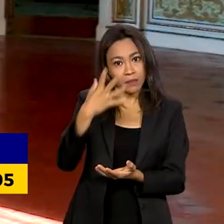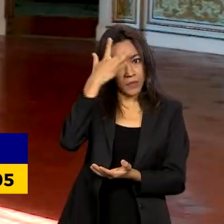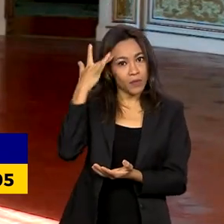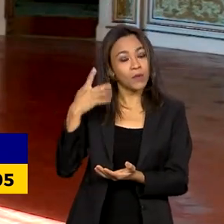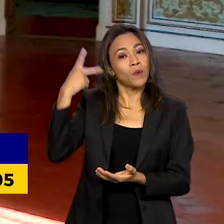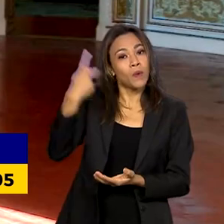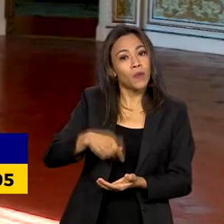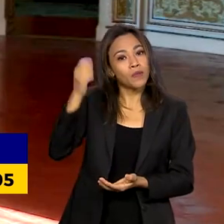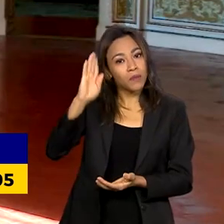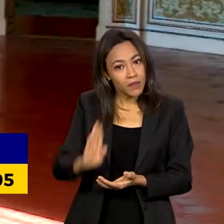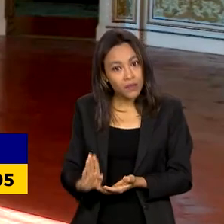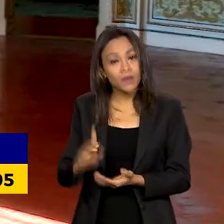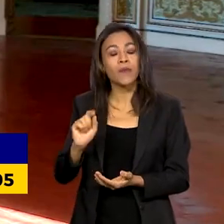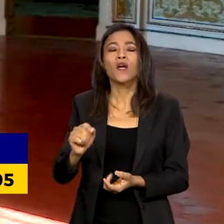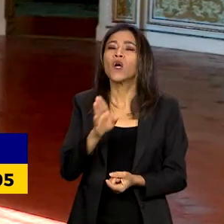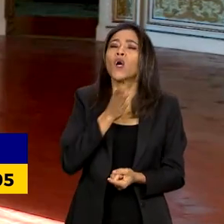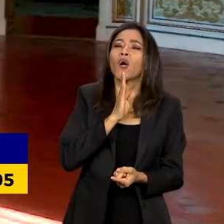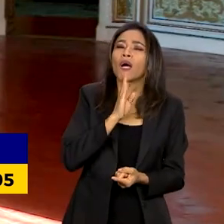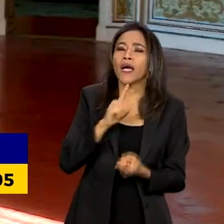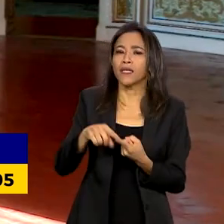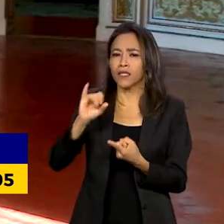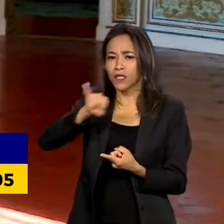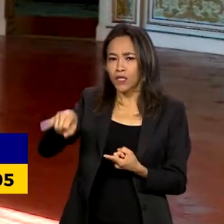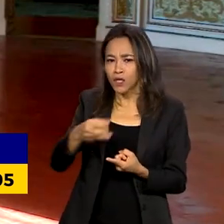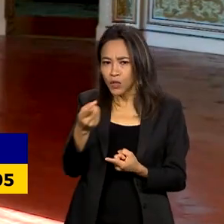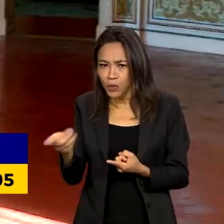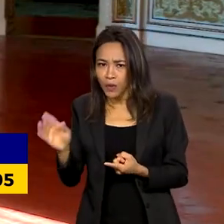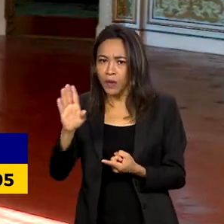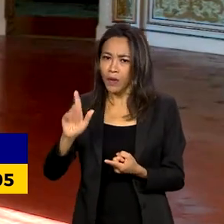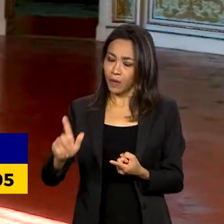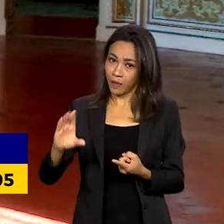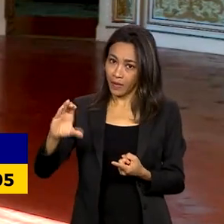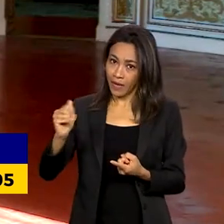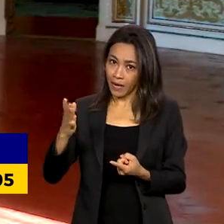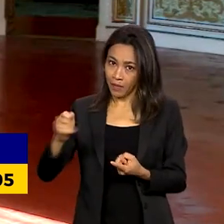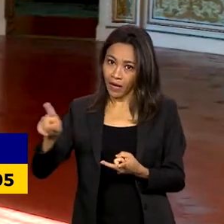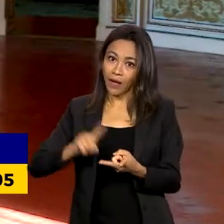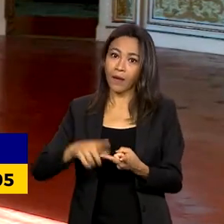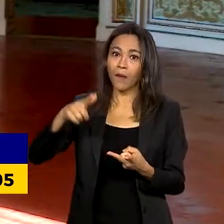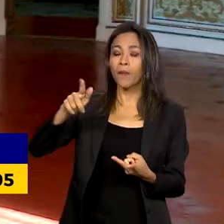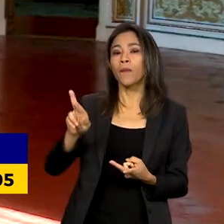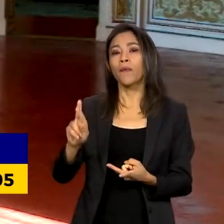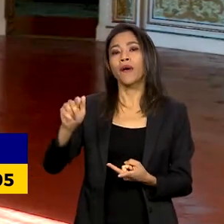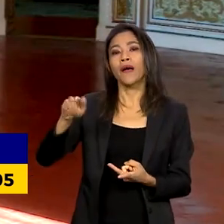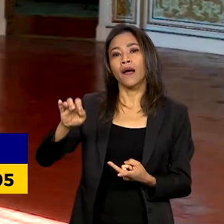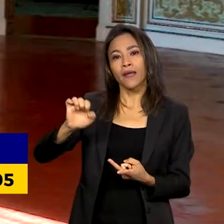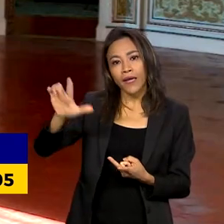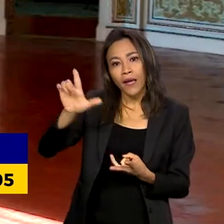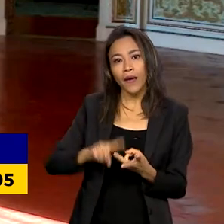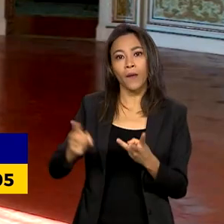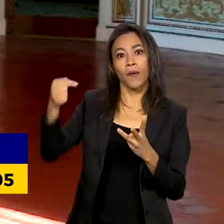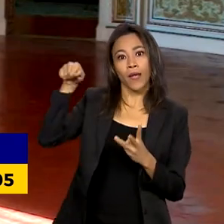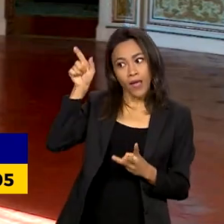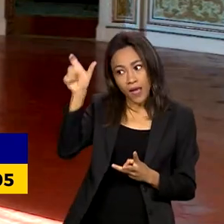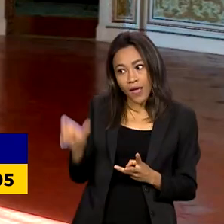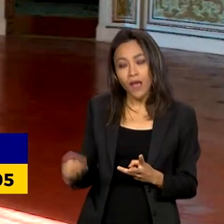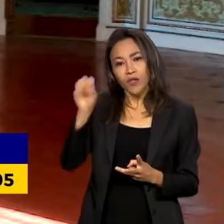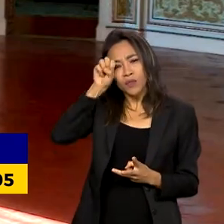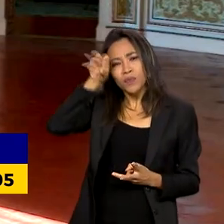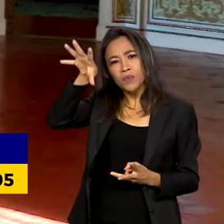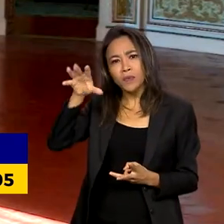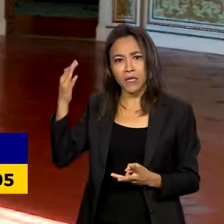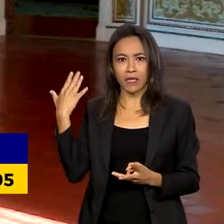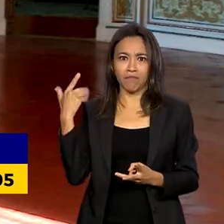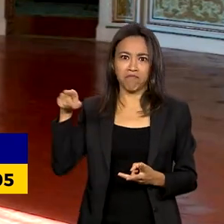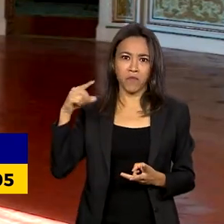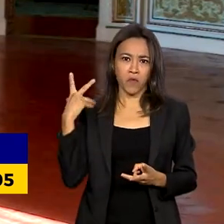eles nomes conhecidos como João Cabral de Melo Neto e Raquel de Queiroz. Chico Buarque foi o vitorioso em